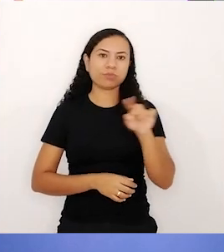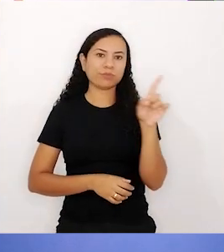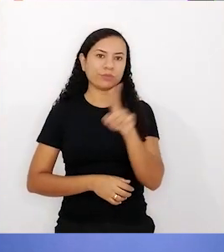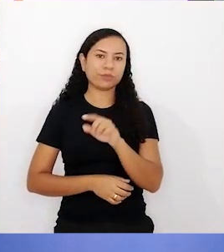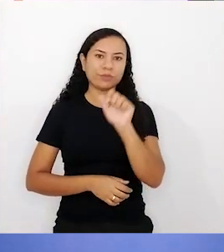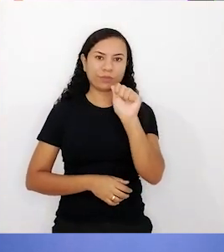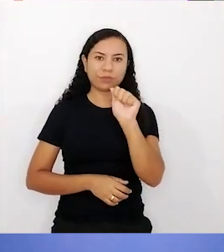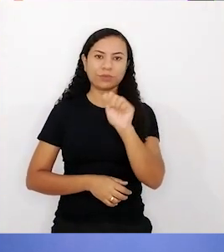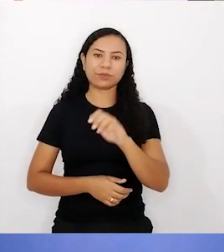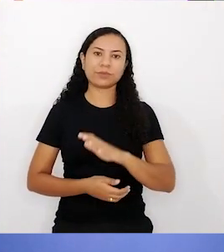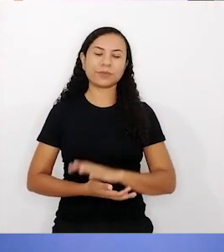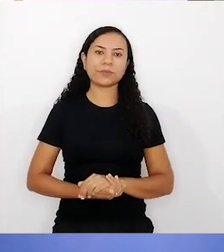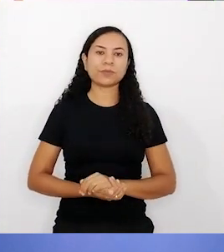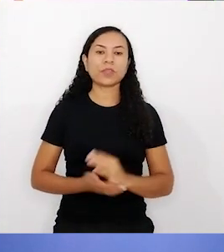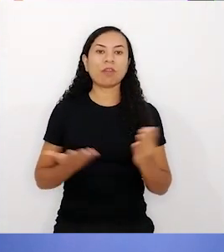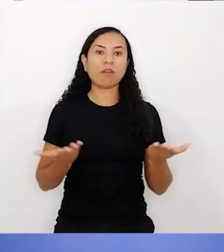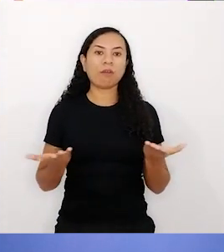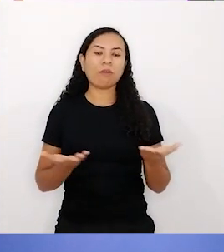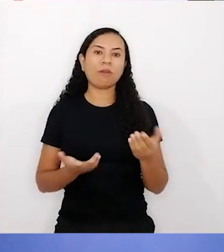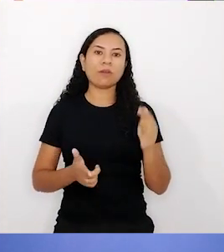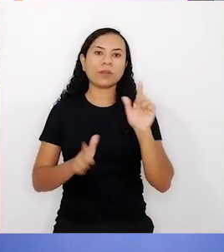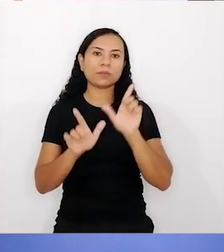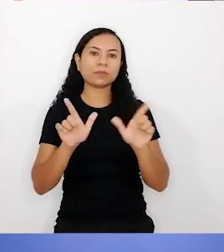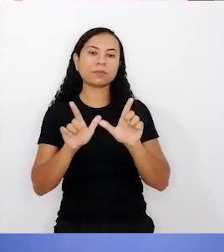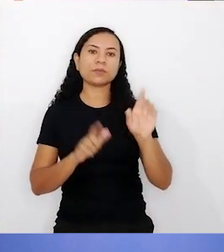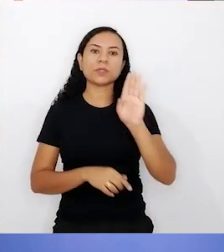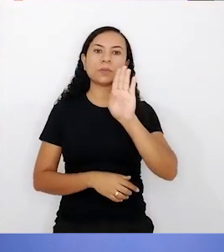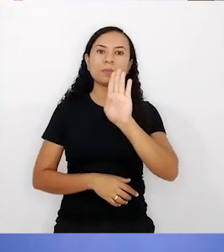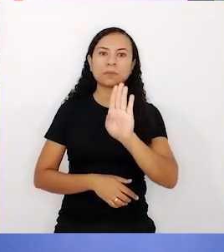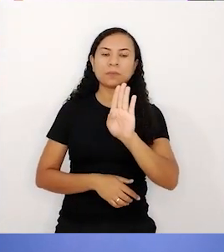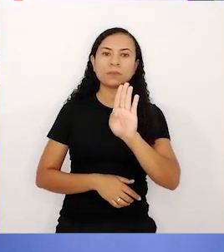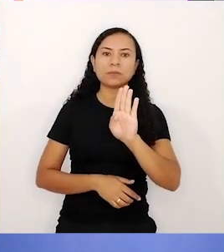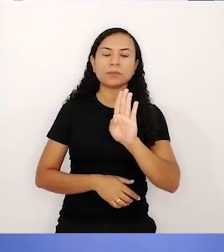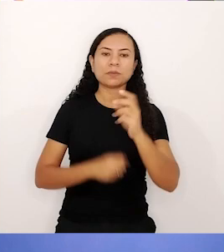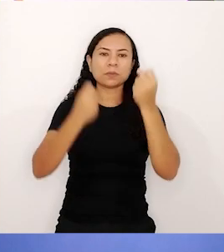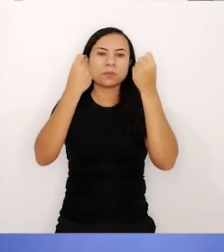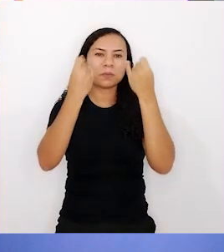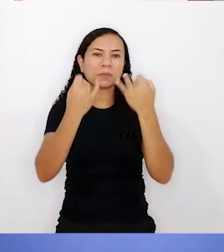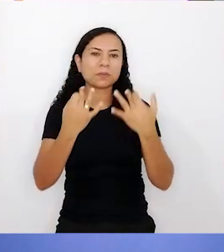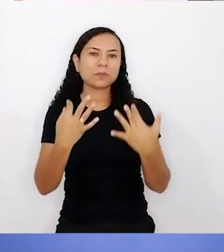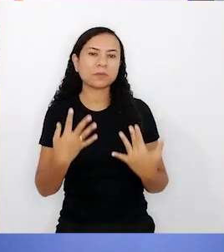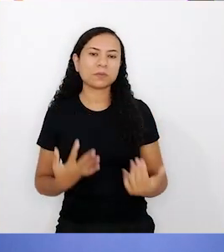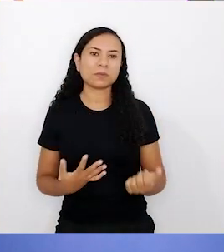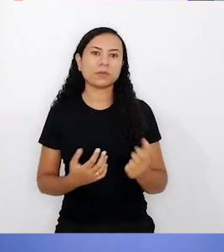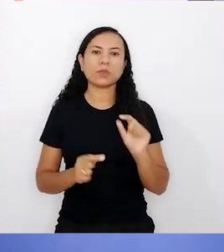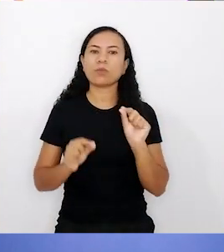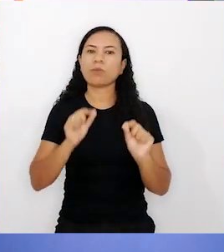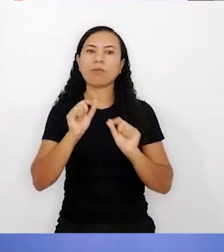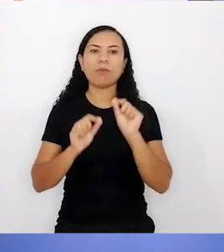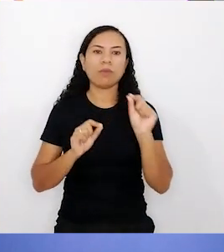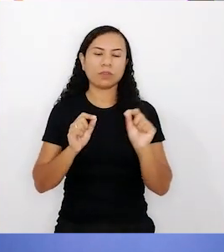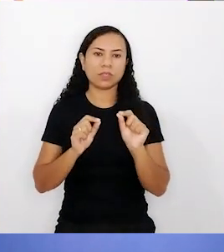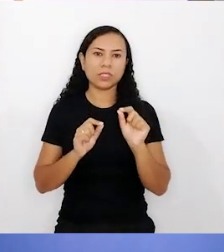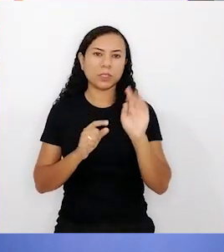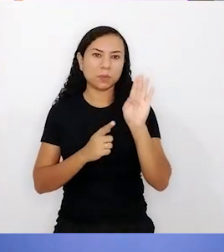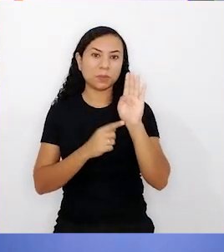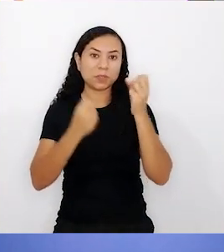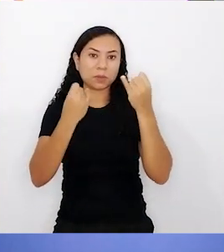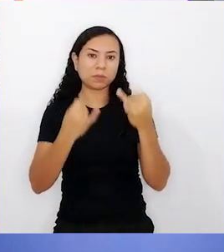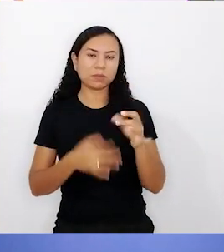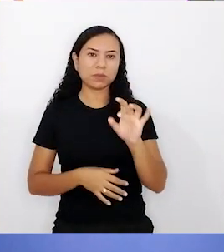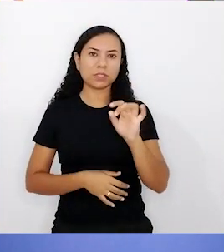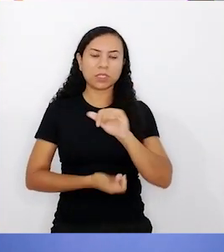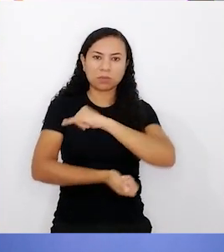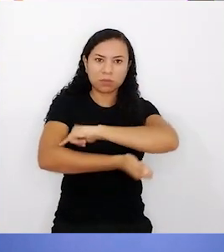é incorreta. A letra B fala que elas atuam exclusivamente com sangue rico em gás